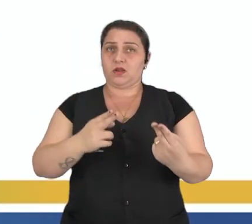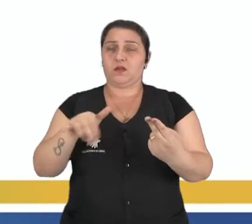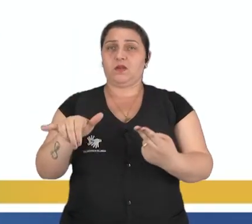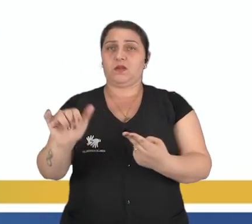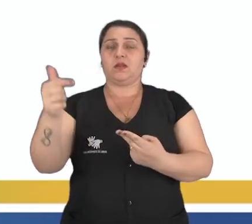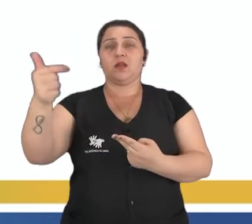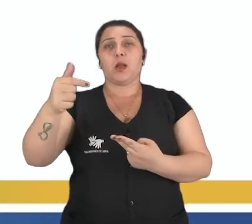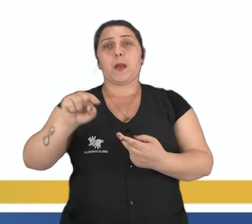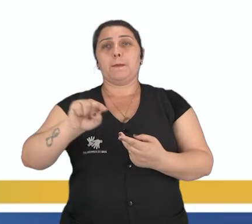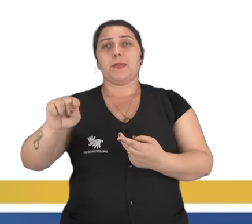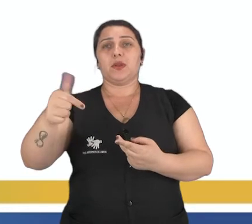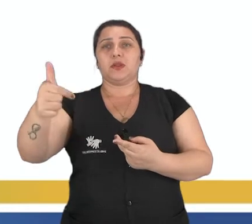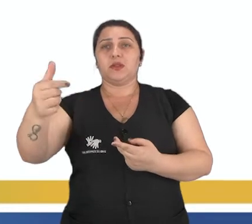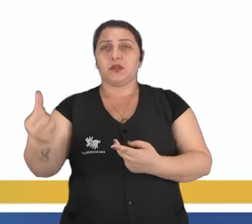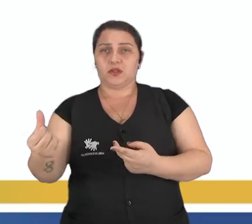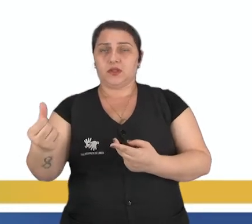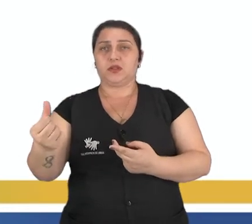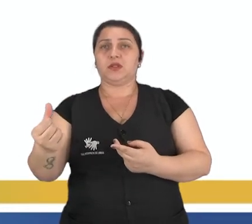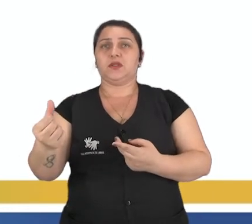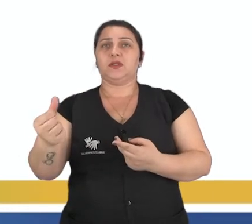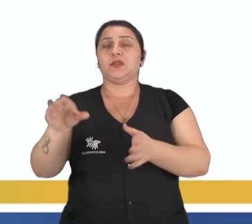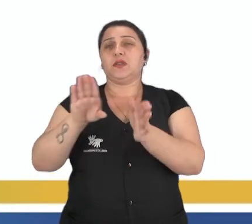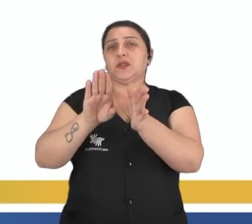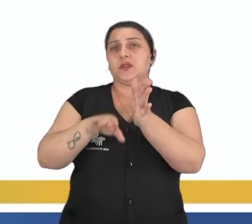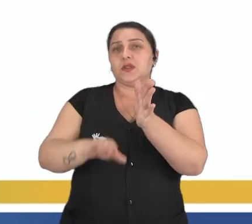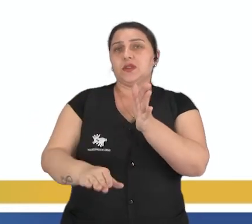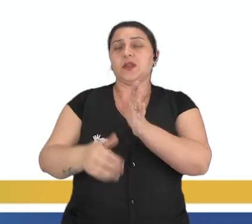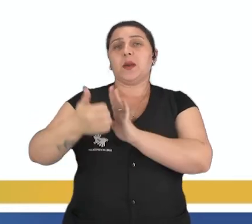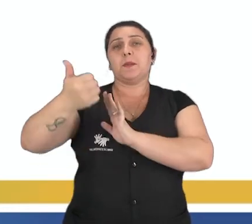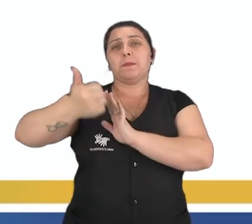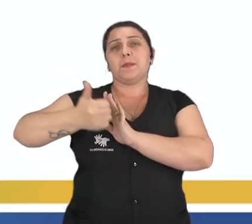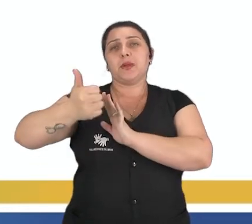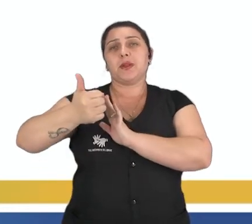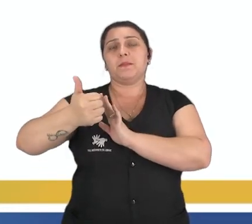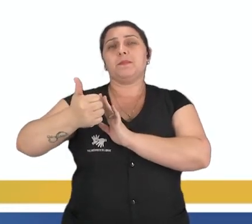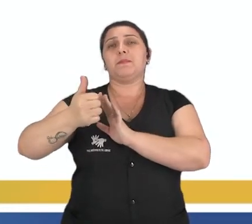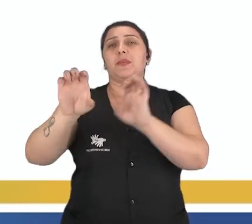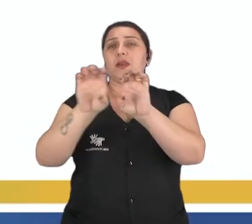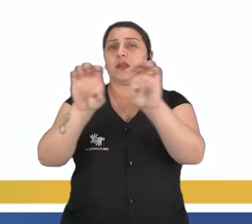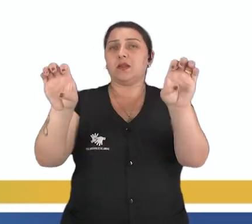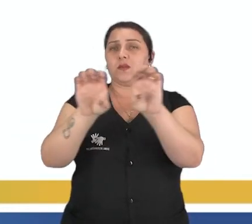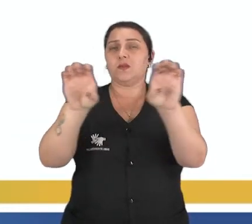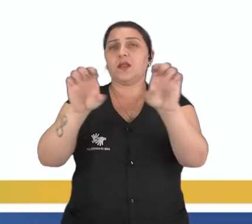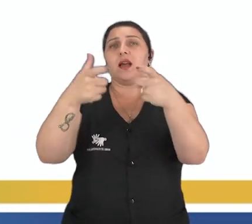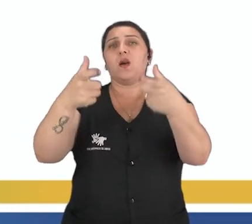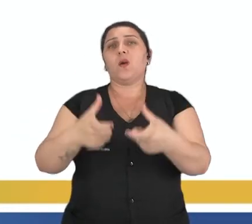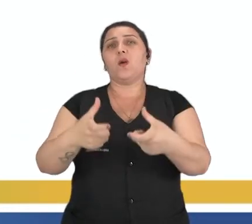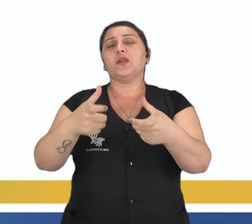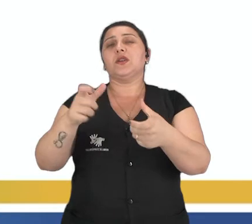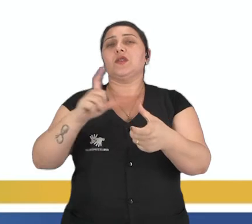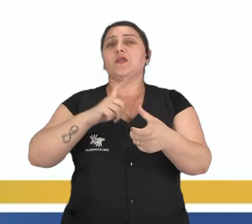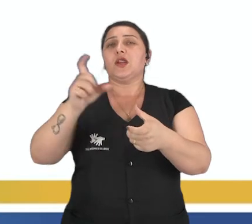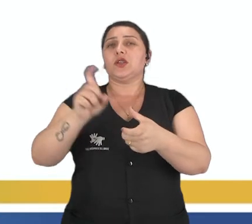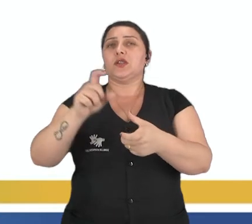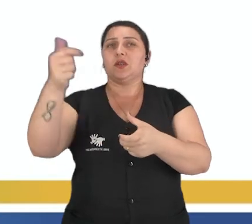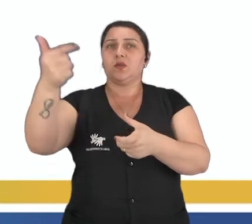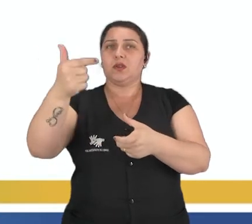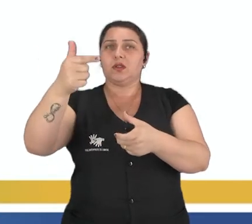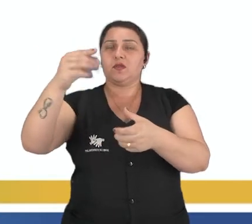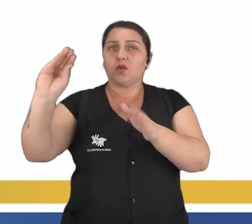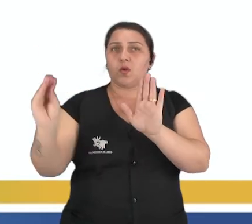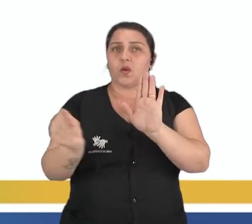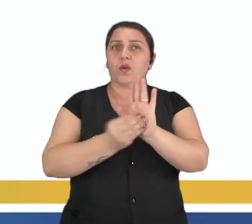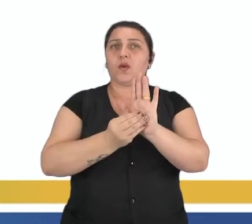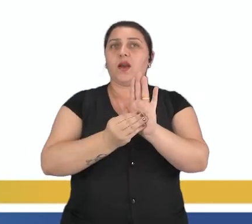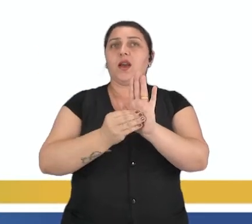y² menos 16 e substituir na primeira equação. Aonde tiver x²,